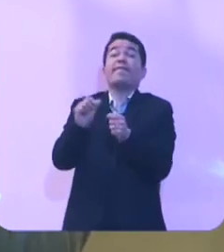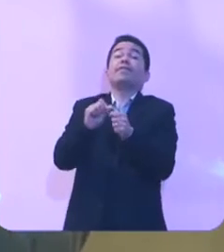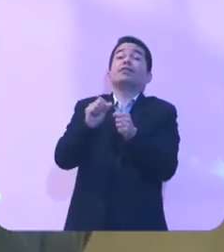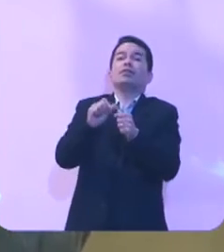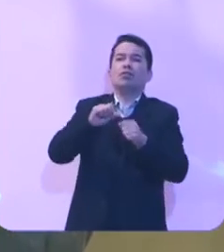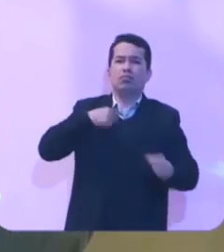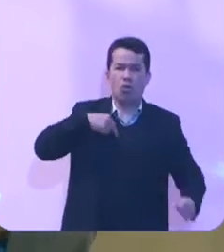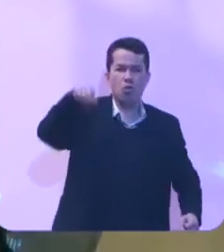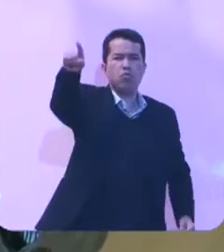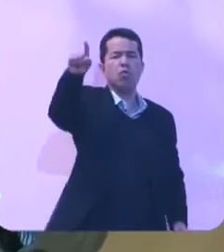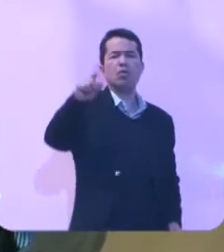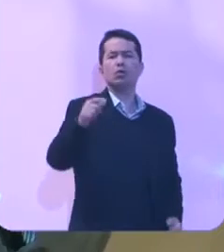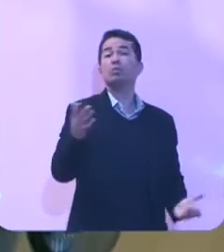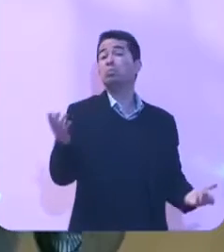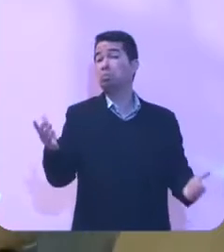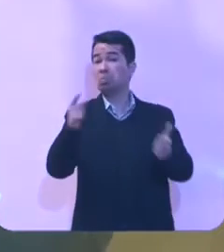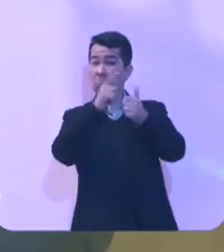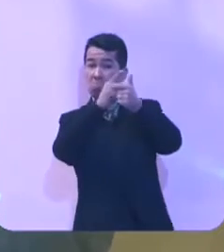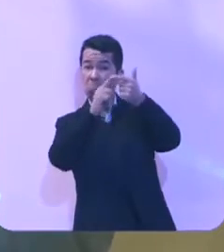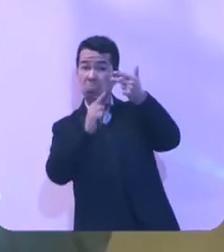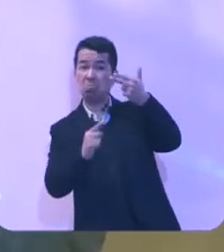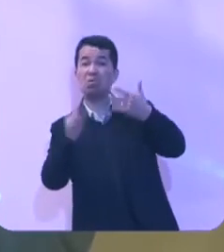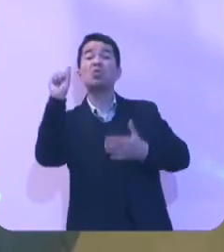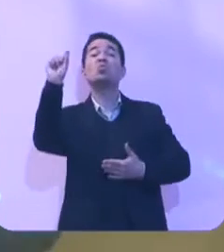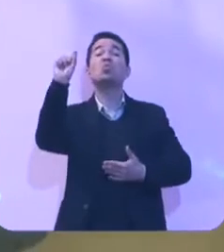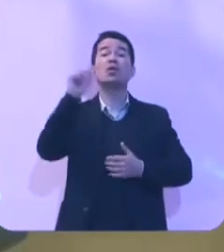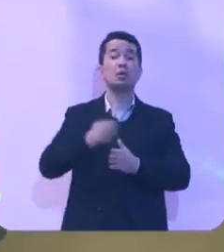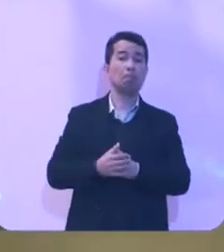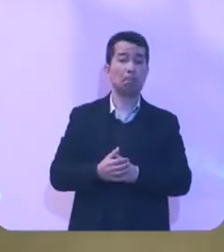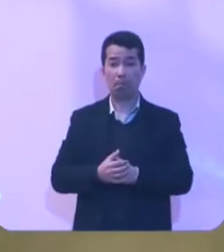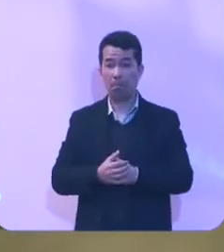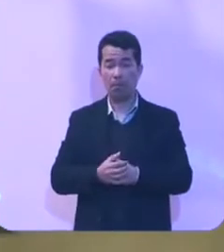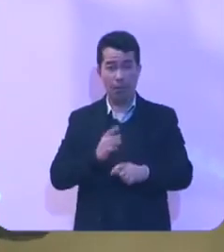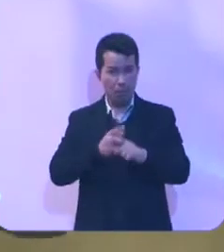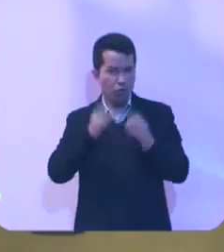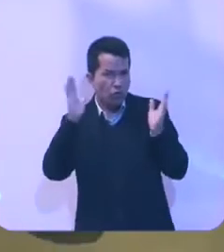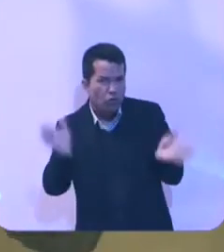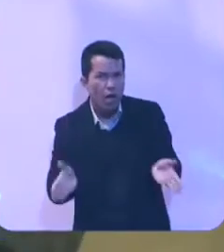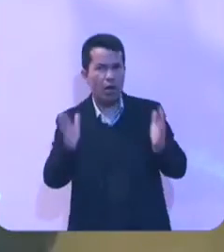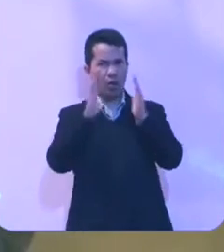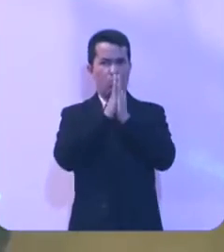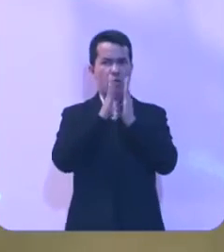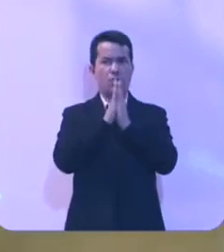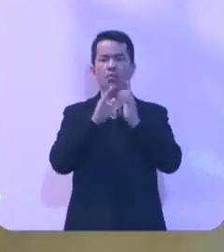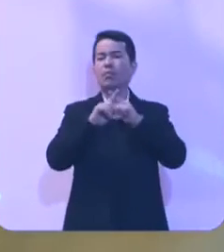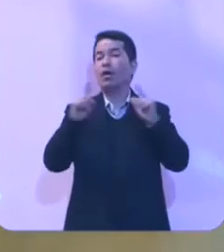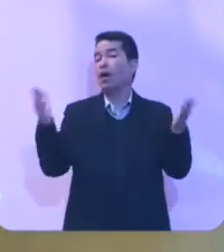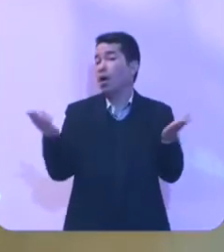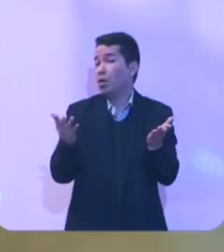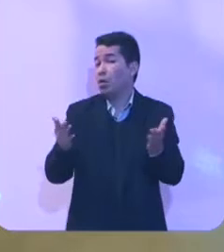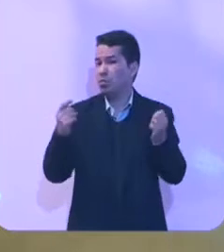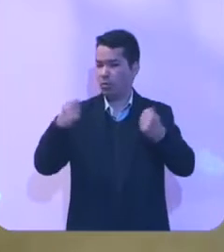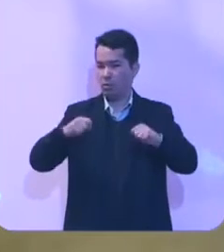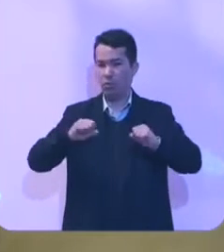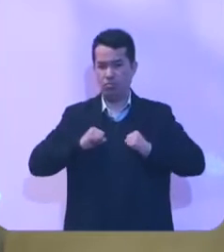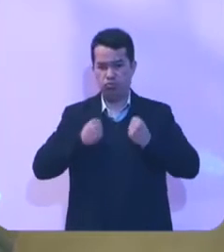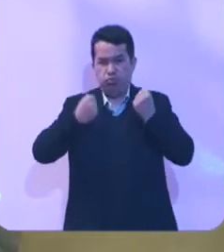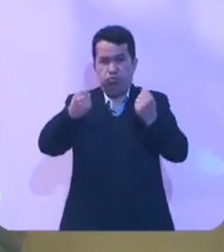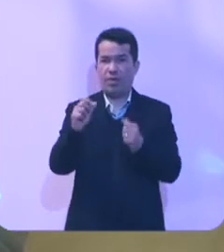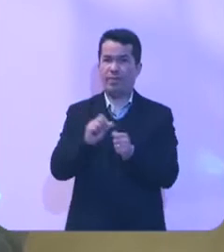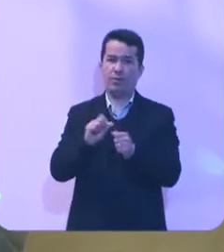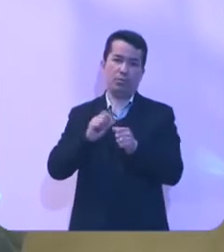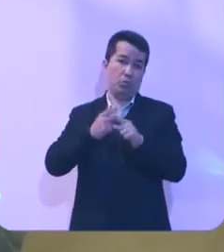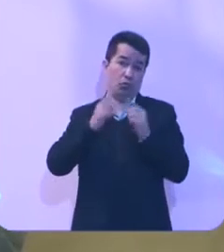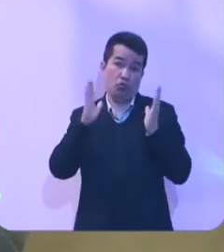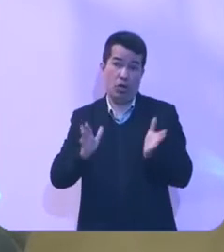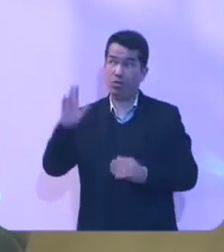atitudes que precisariam ser tomadas logo depois dessa oração, quando o Senhor se revela no nosso meio? E a primeira